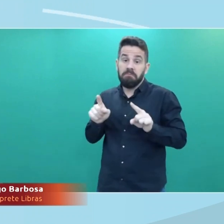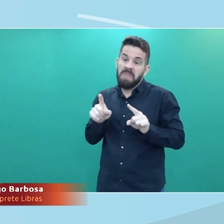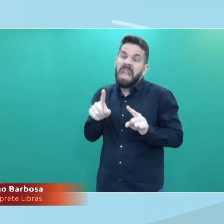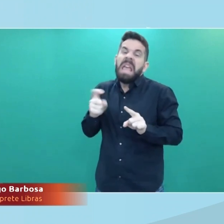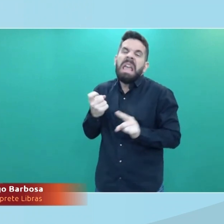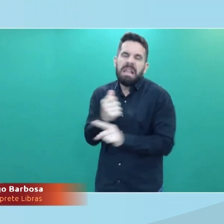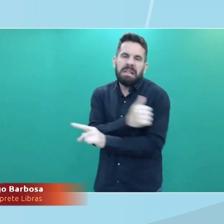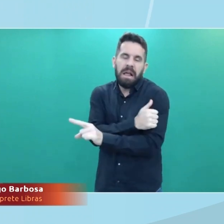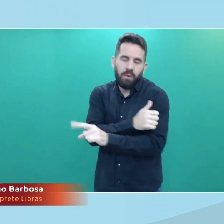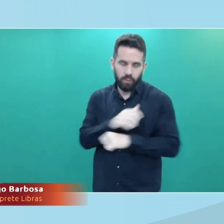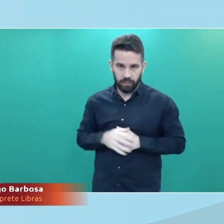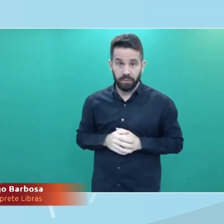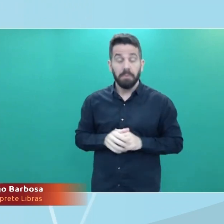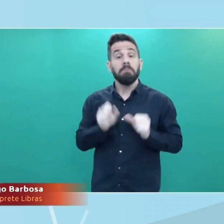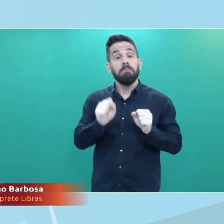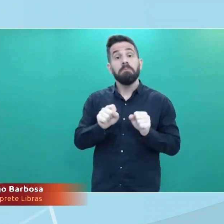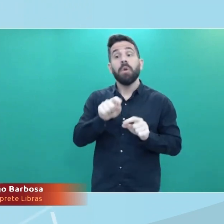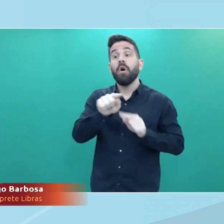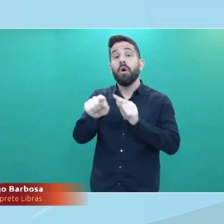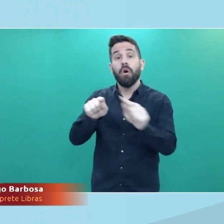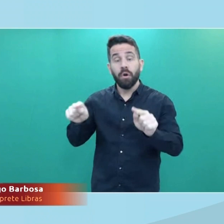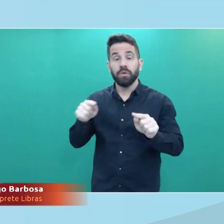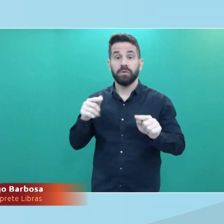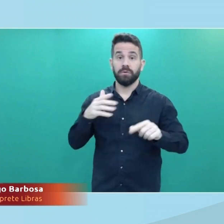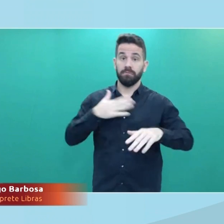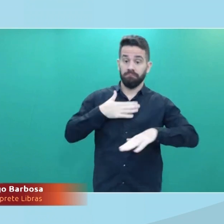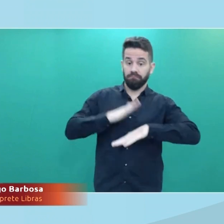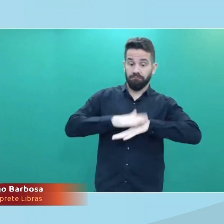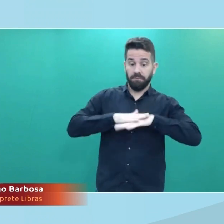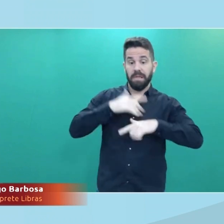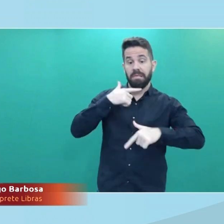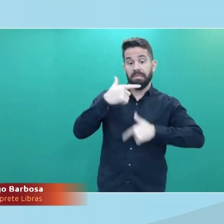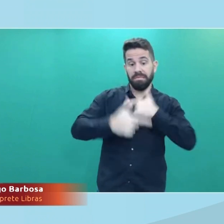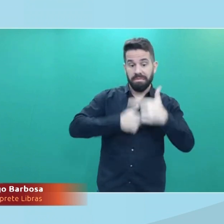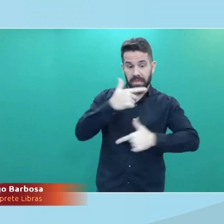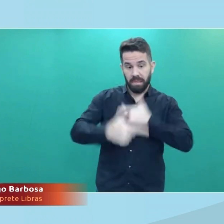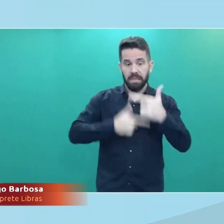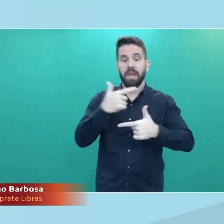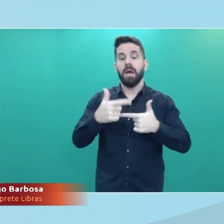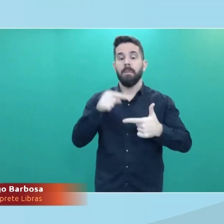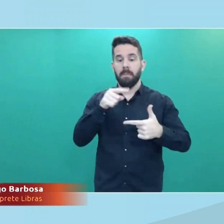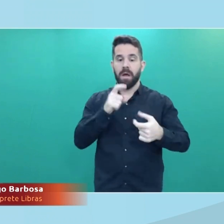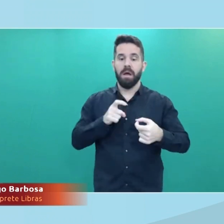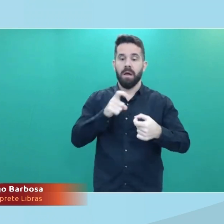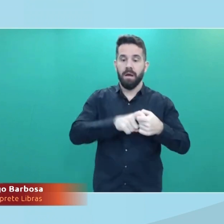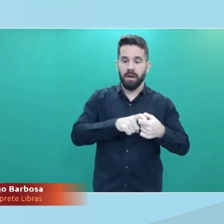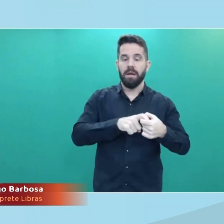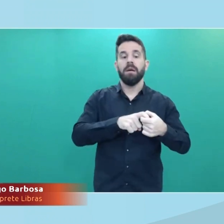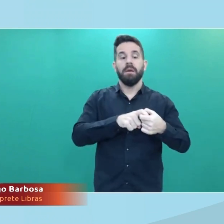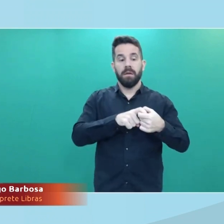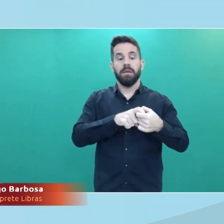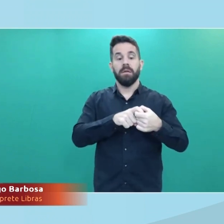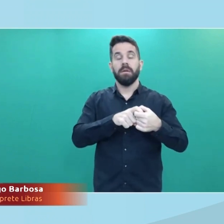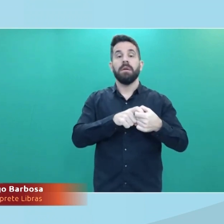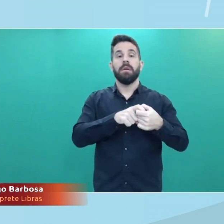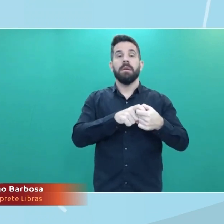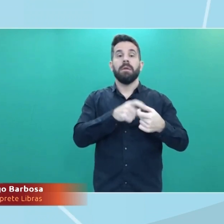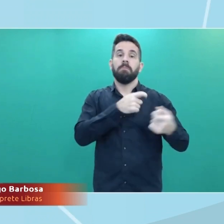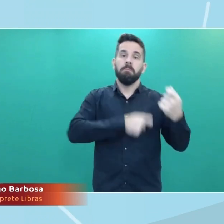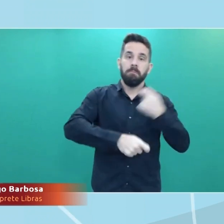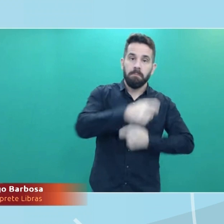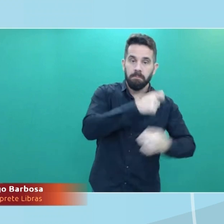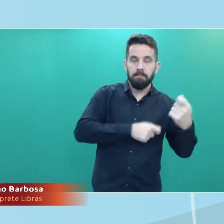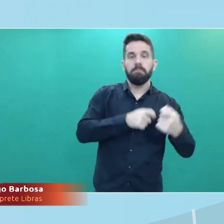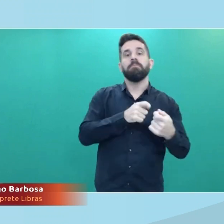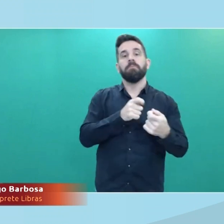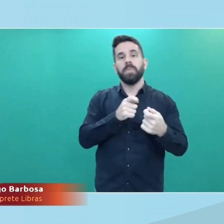participar tanto os trabalhadores e dependentes do comércio de bens, serviços e turismo, quanto estudantes da rede pública.